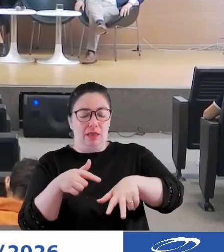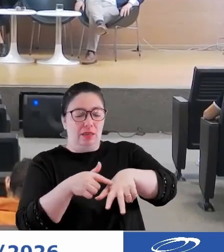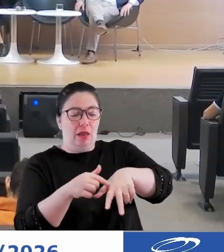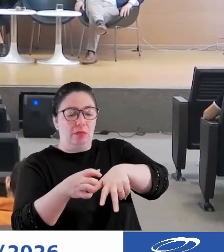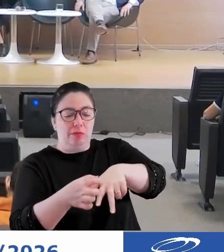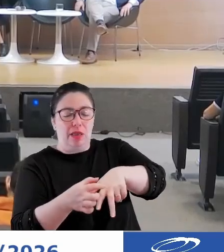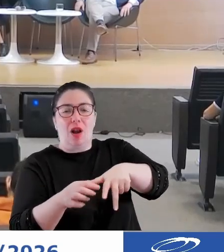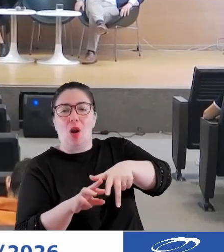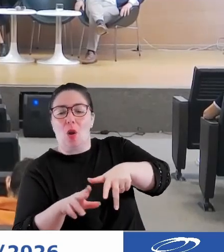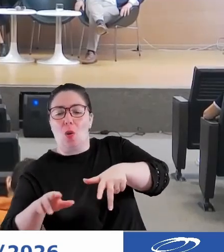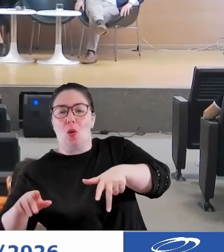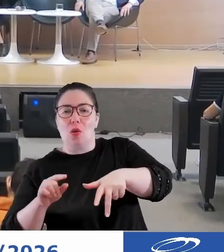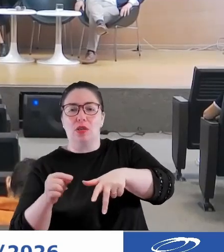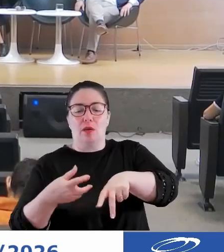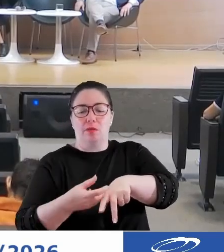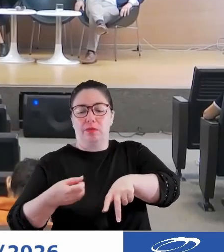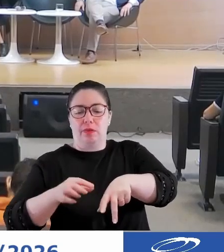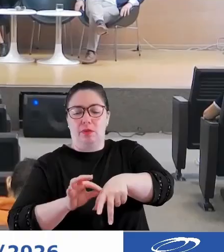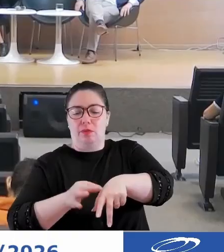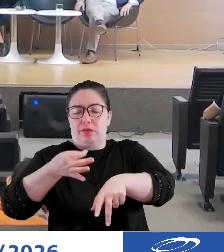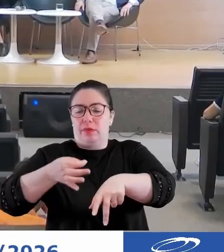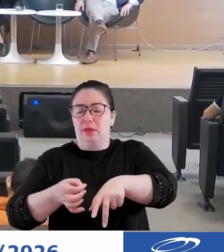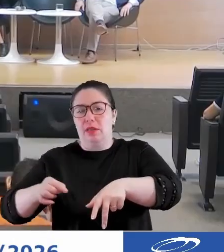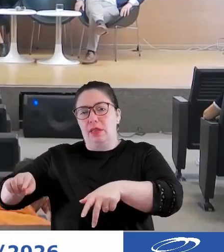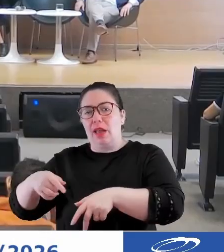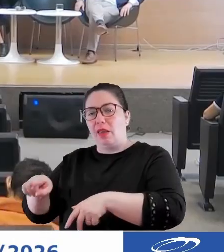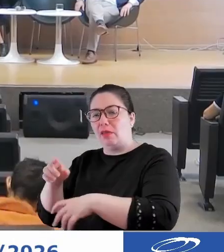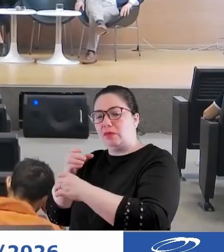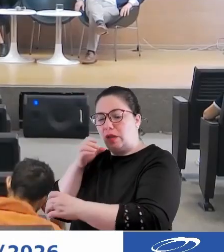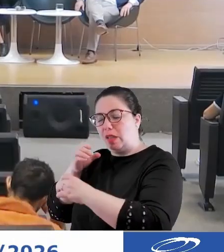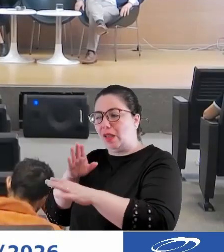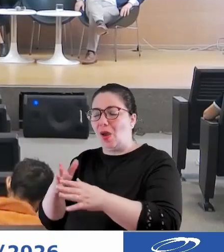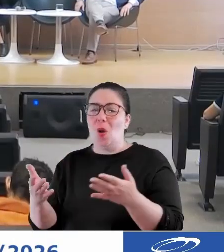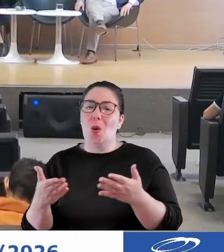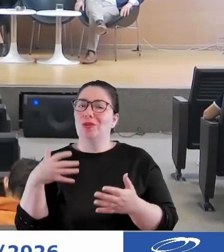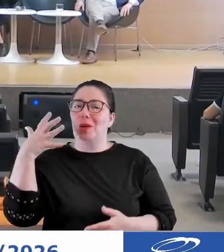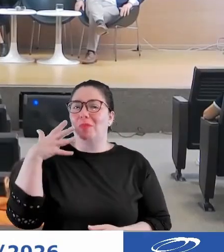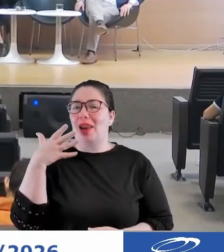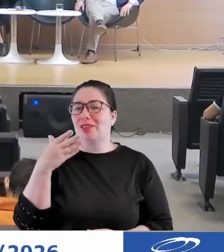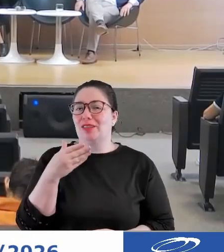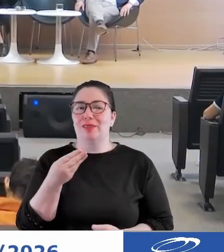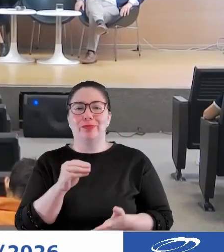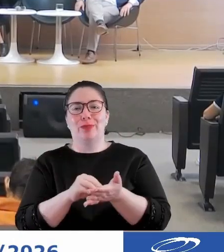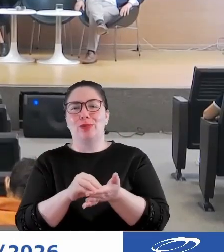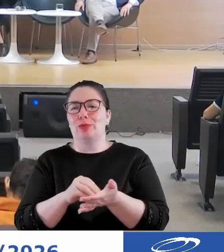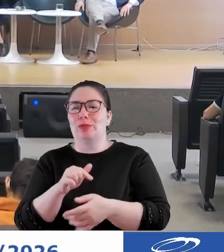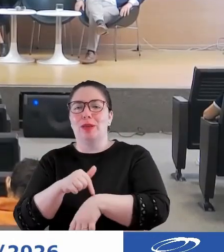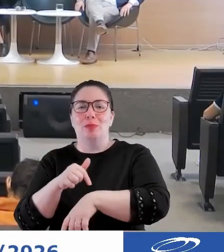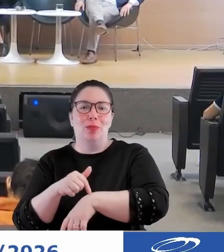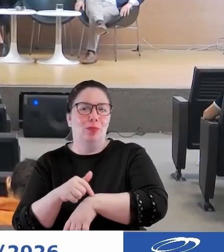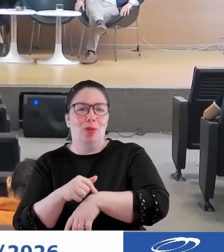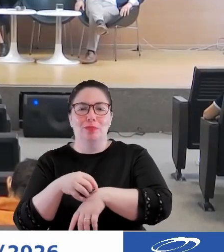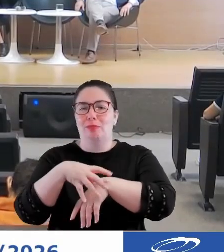já fizeram, que eles estudam isso, mas que ele não teve tempo para falar na palestra dele, e que, por exemplo, a concentração